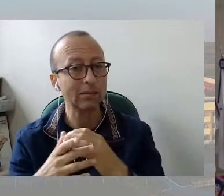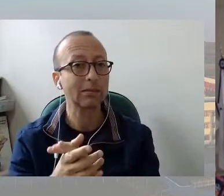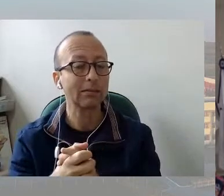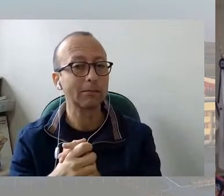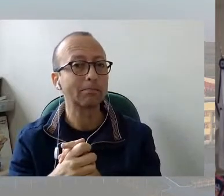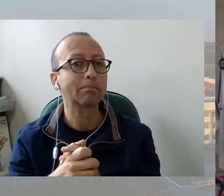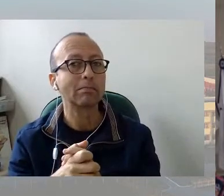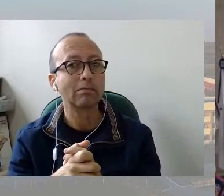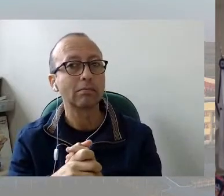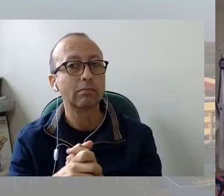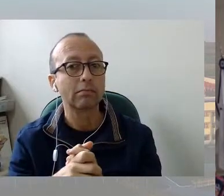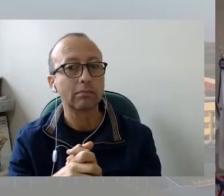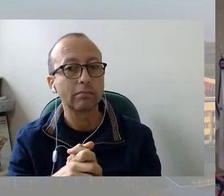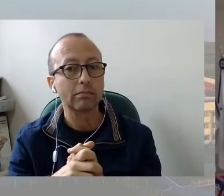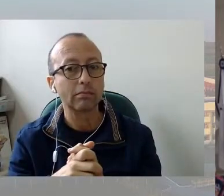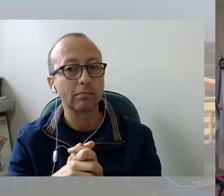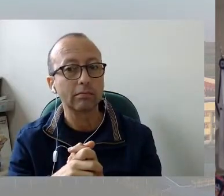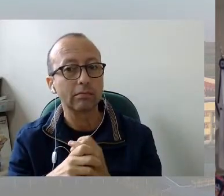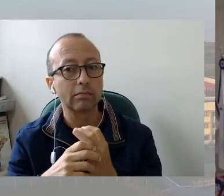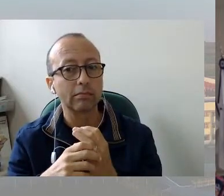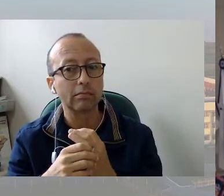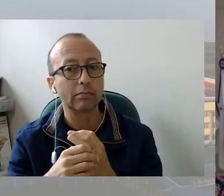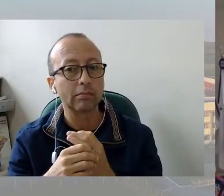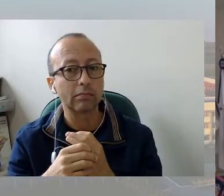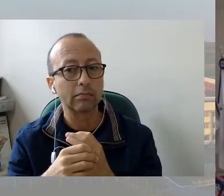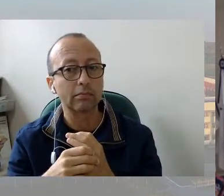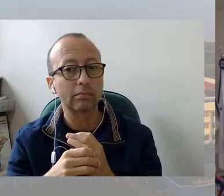uma questão